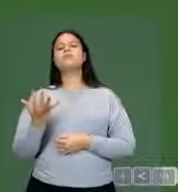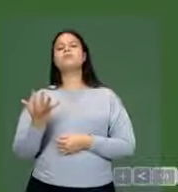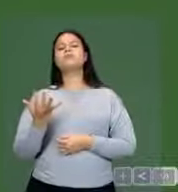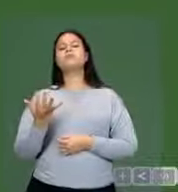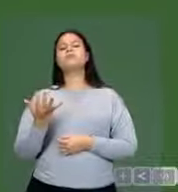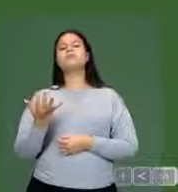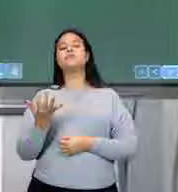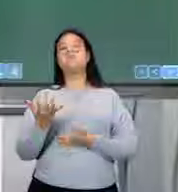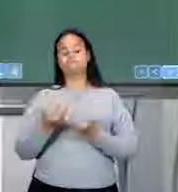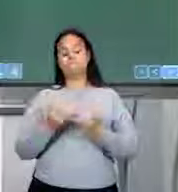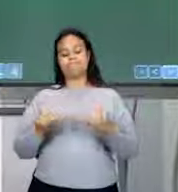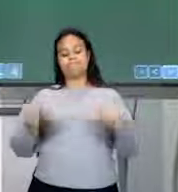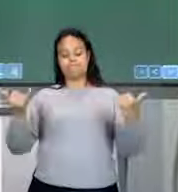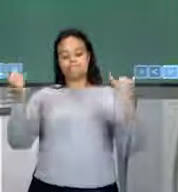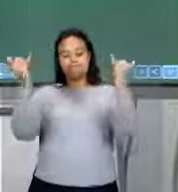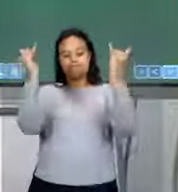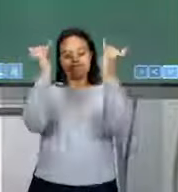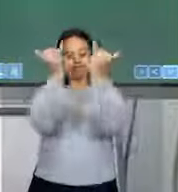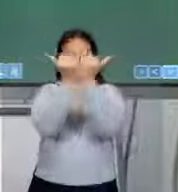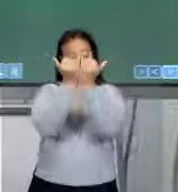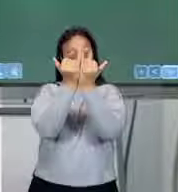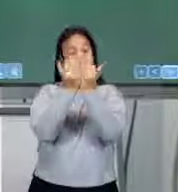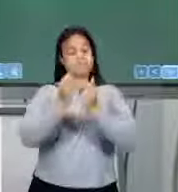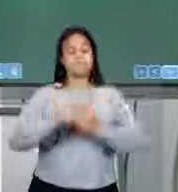da corrente elétrica.